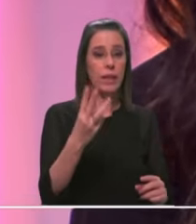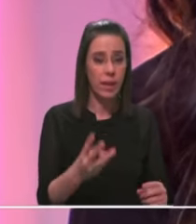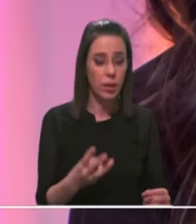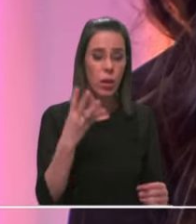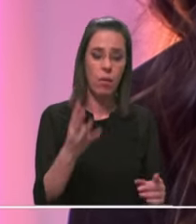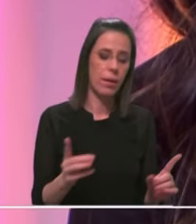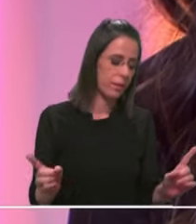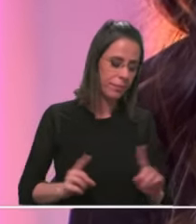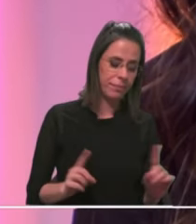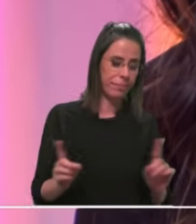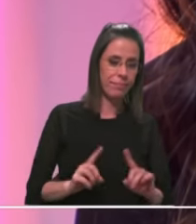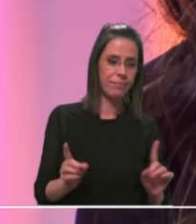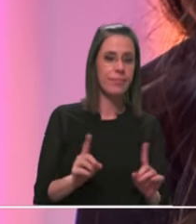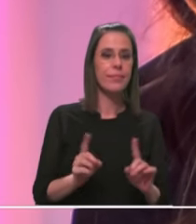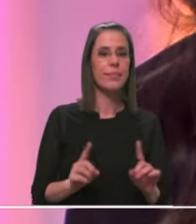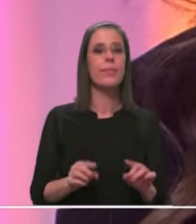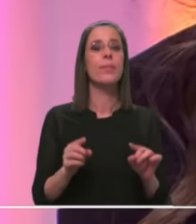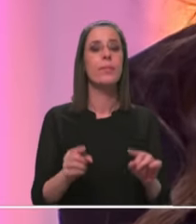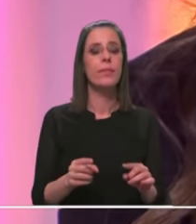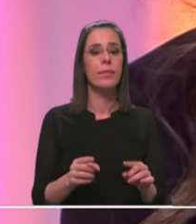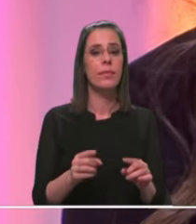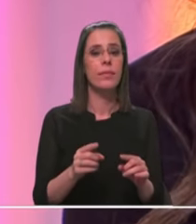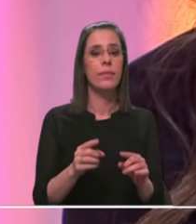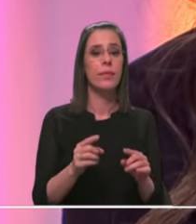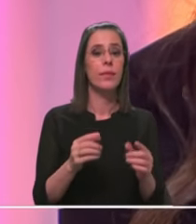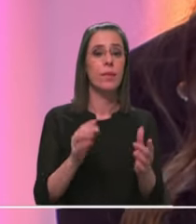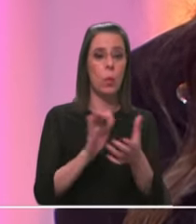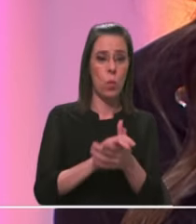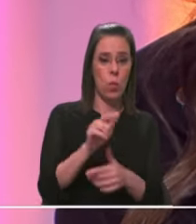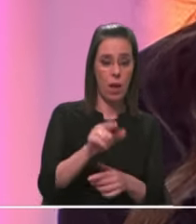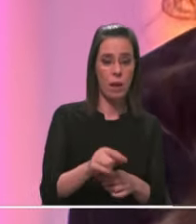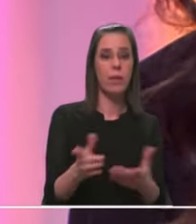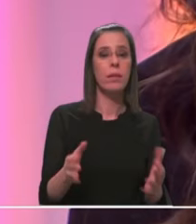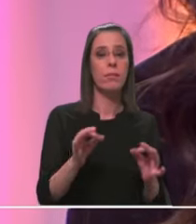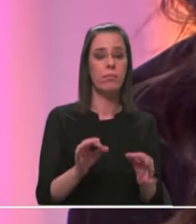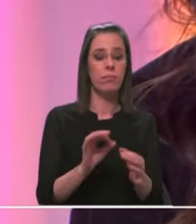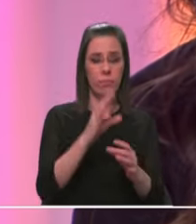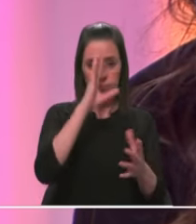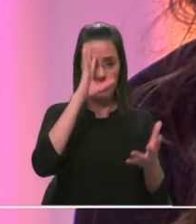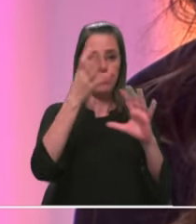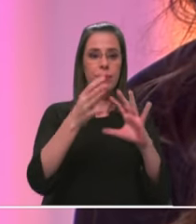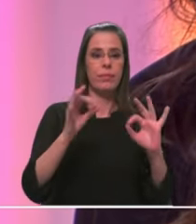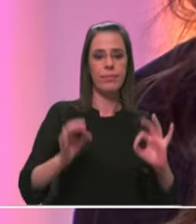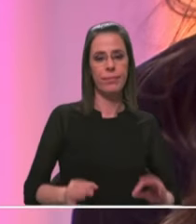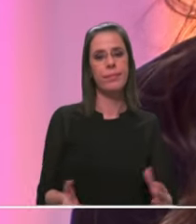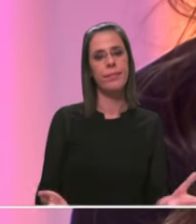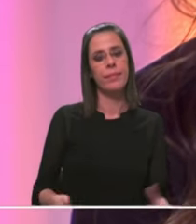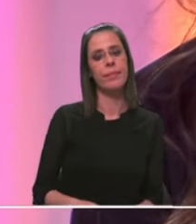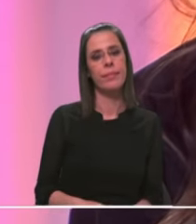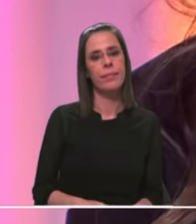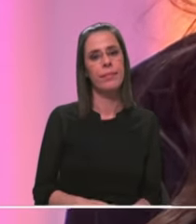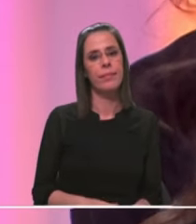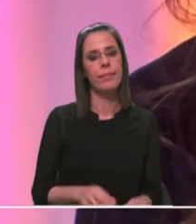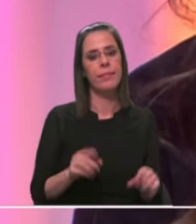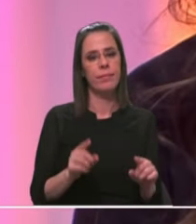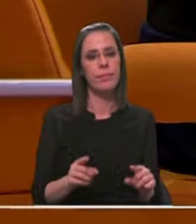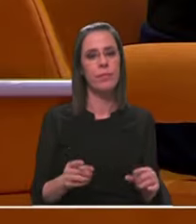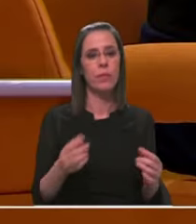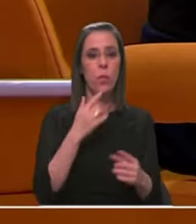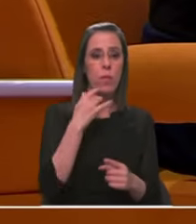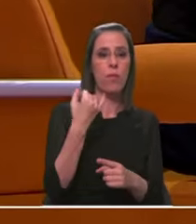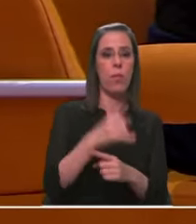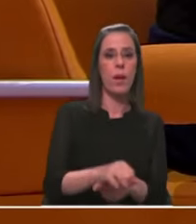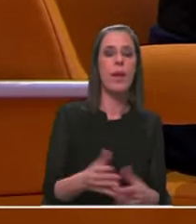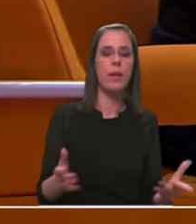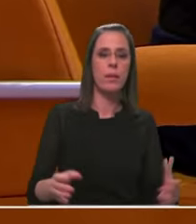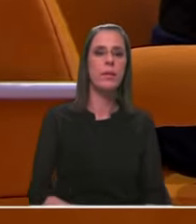não são quatro. E quando foi ali no altar, aquela foi a gota d'água e ali houve não, e